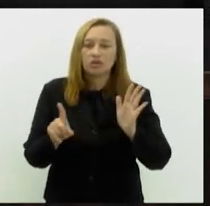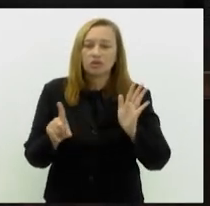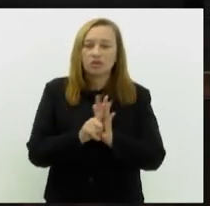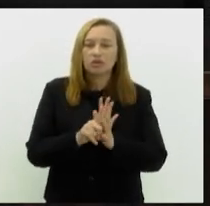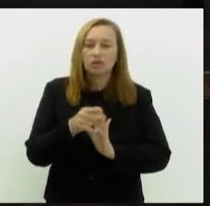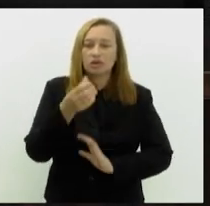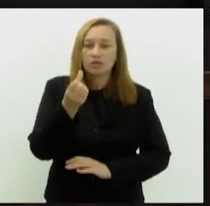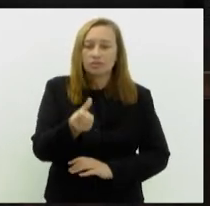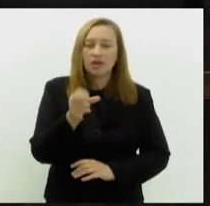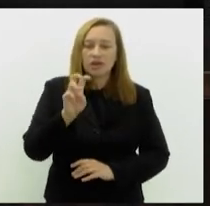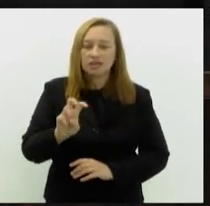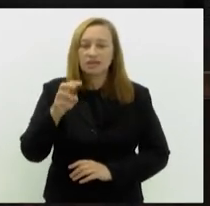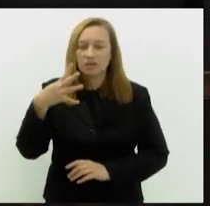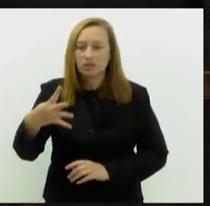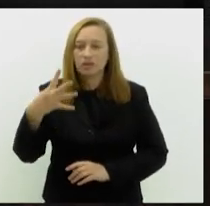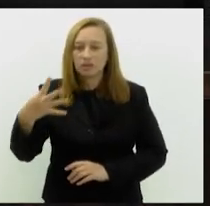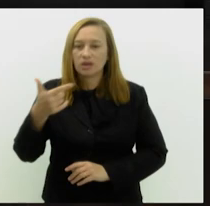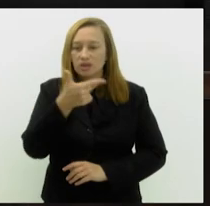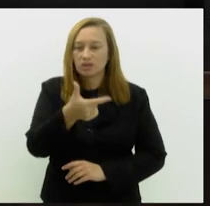de lei número